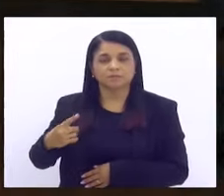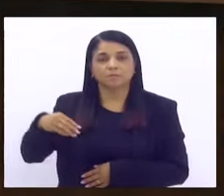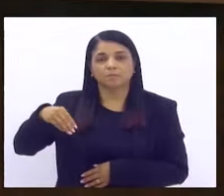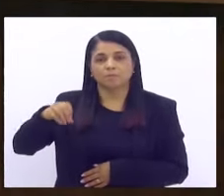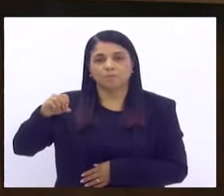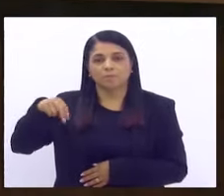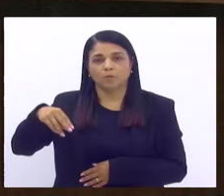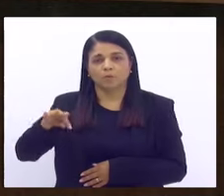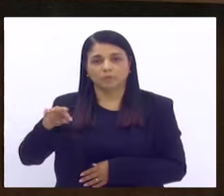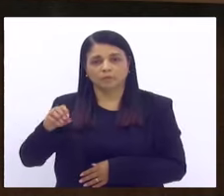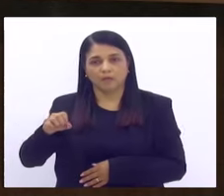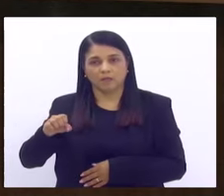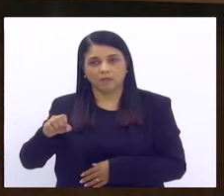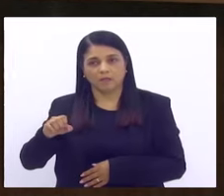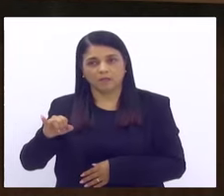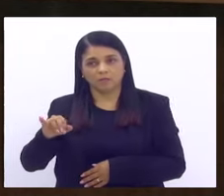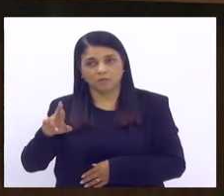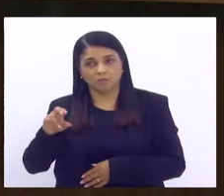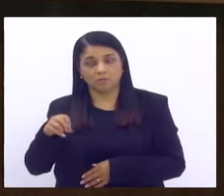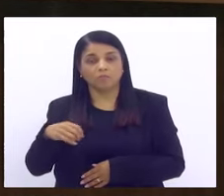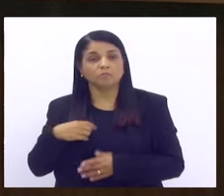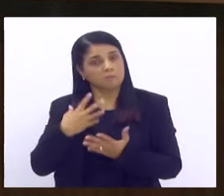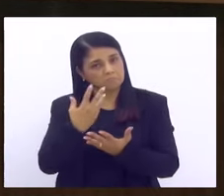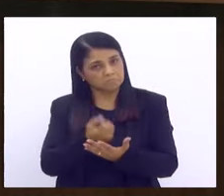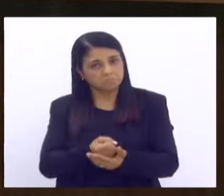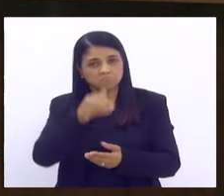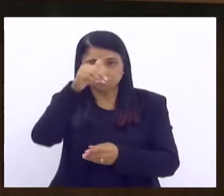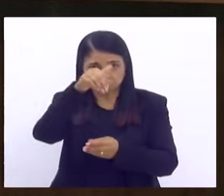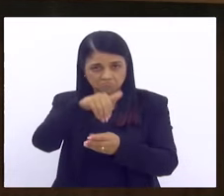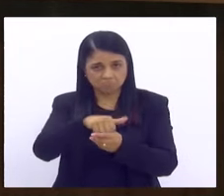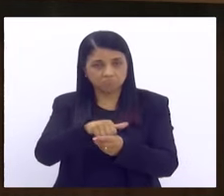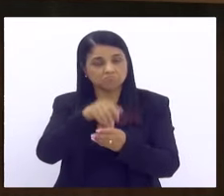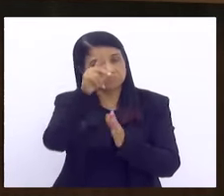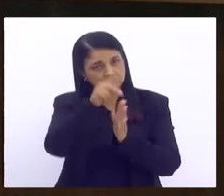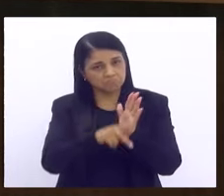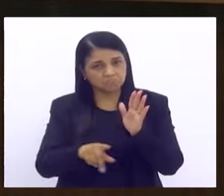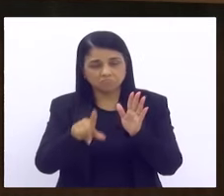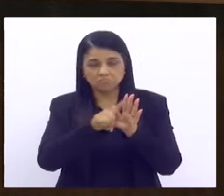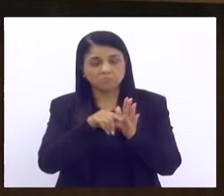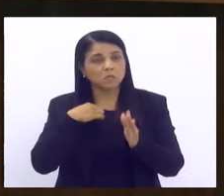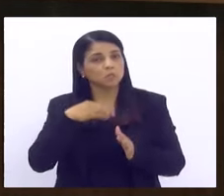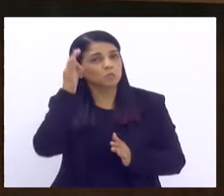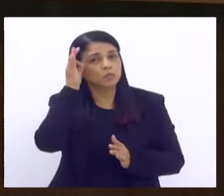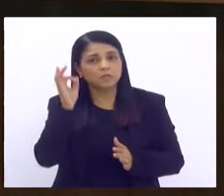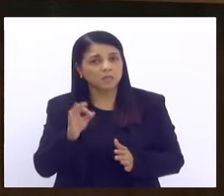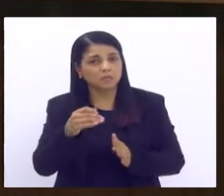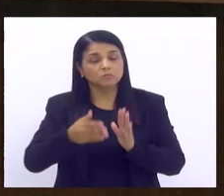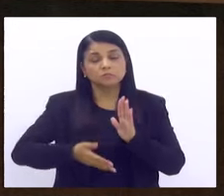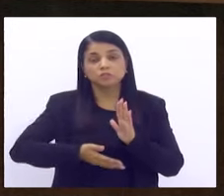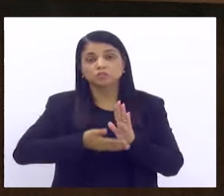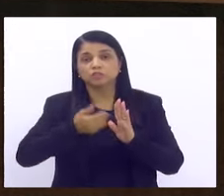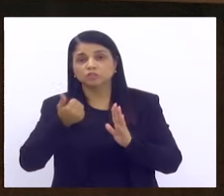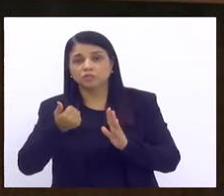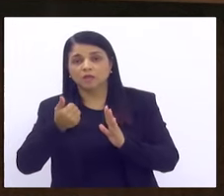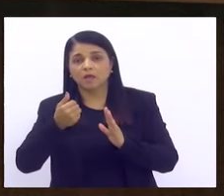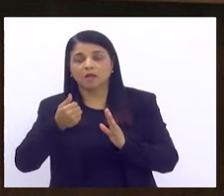está, deputada Dani, eu sou favorável ao seu projeto e realmente não entendo por que retirar de um projeto